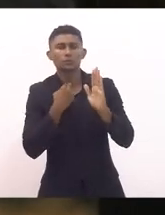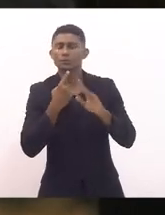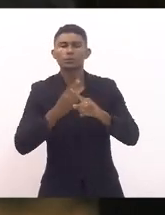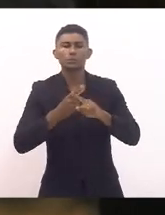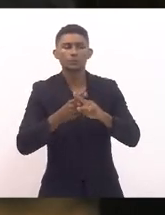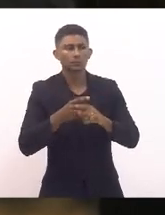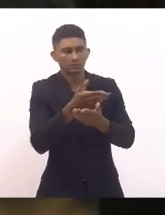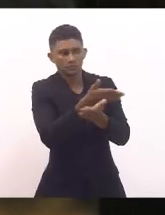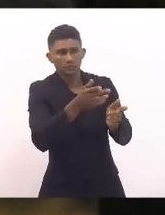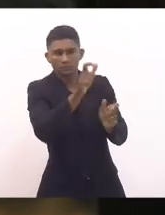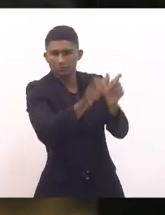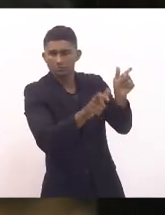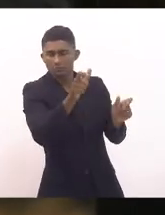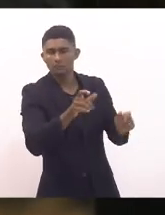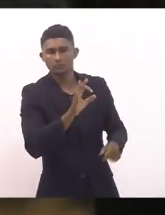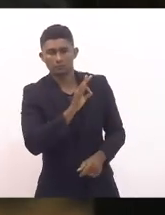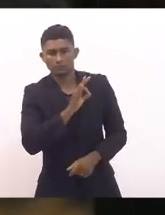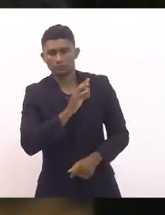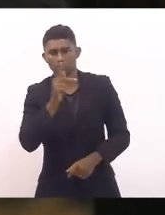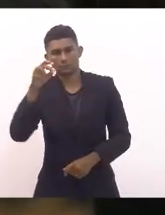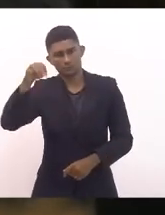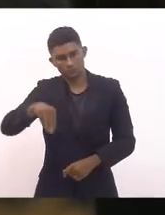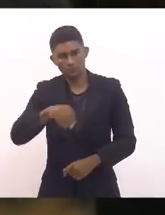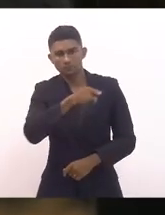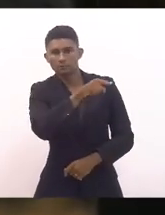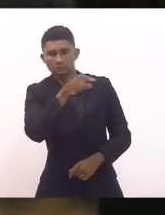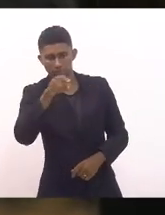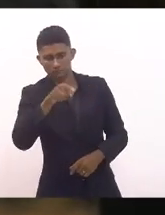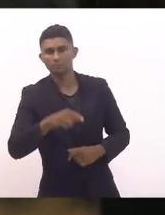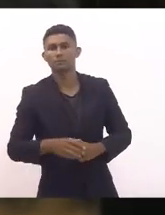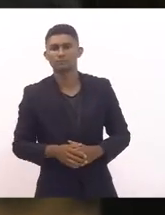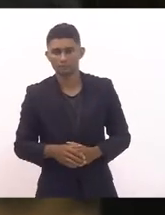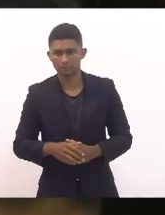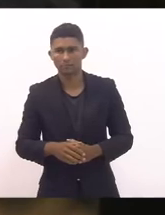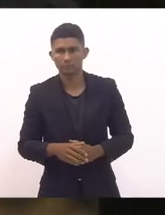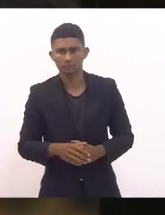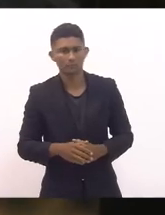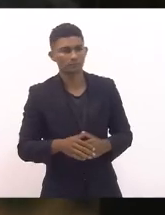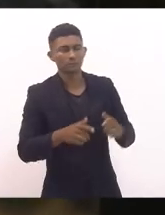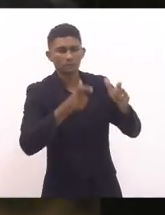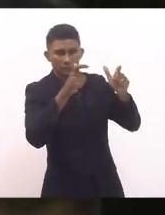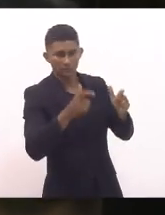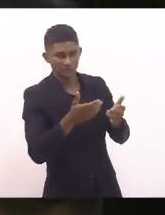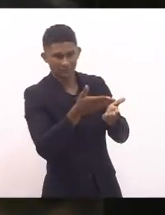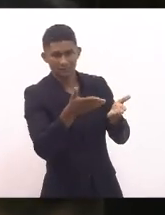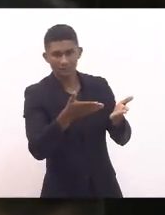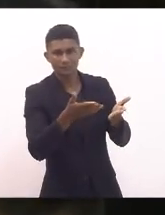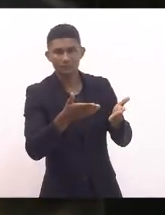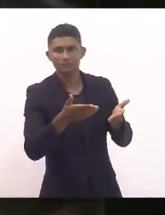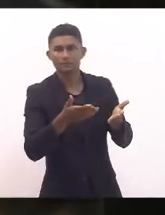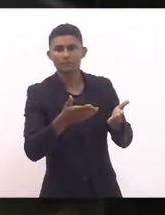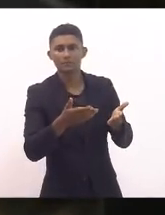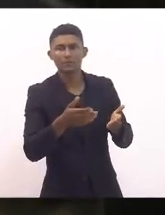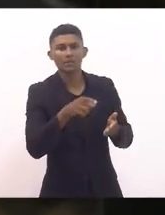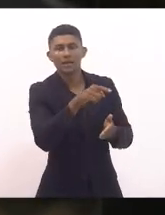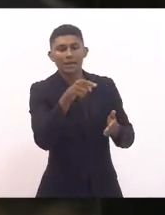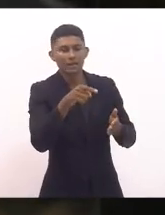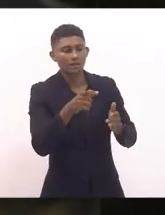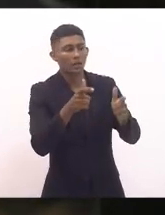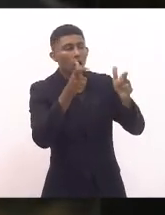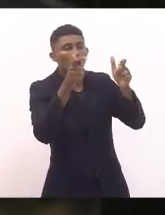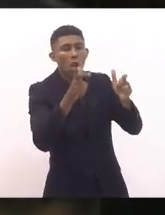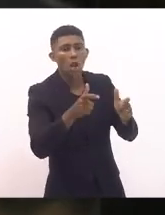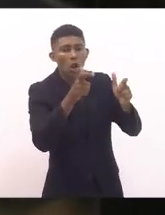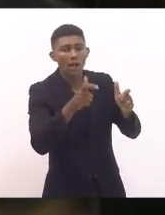os policiais militares que estão lotados lá no Abraão não podem abandonar os seus